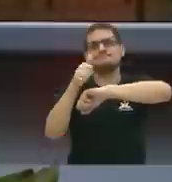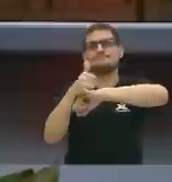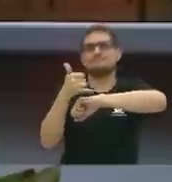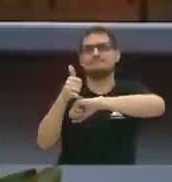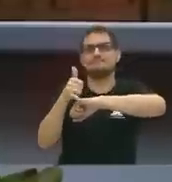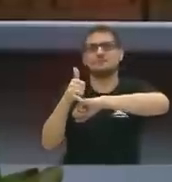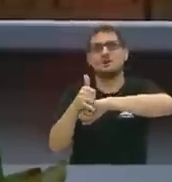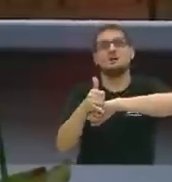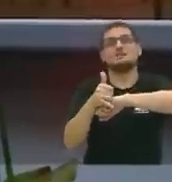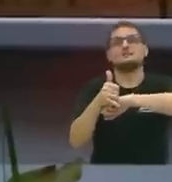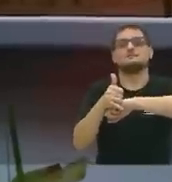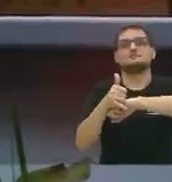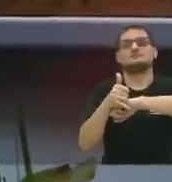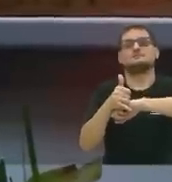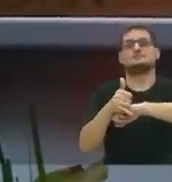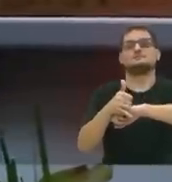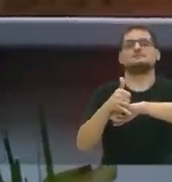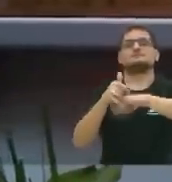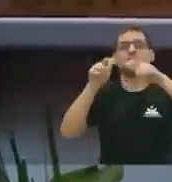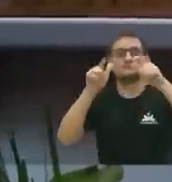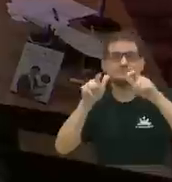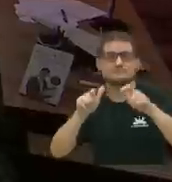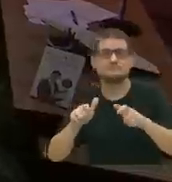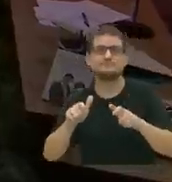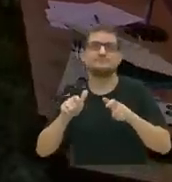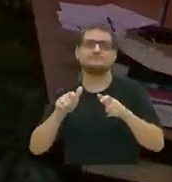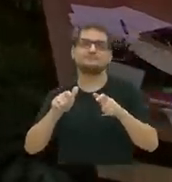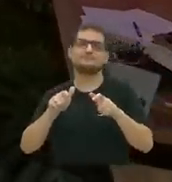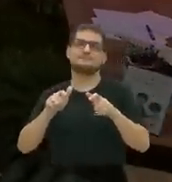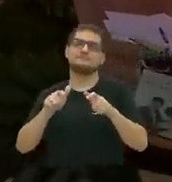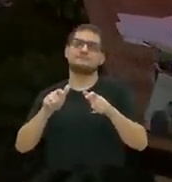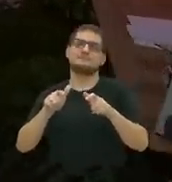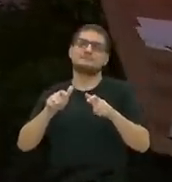pela via dolorosa.